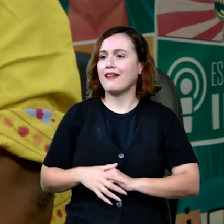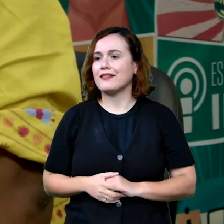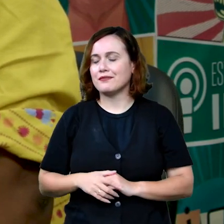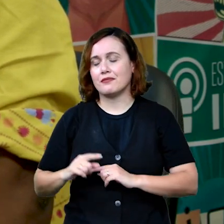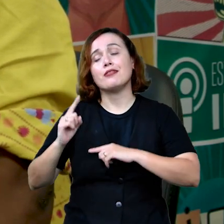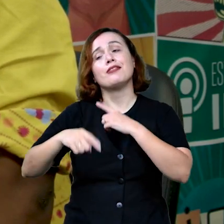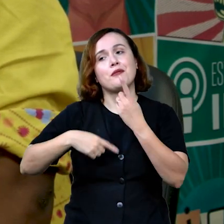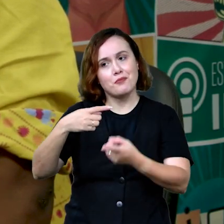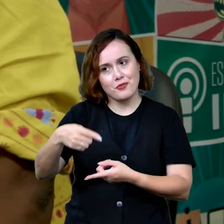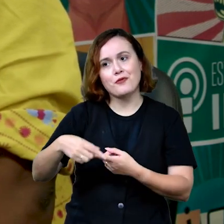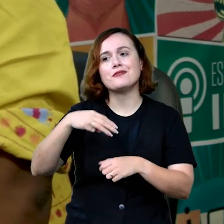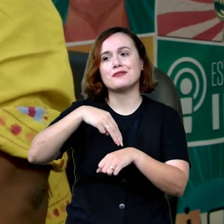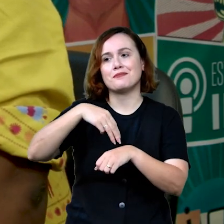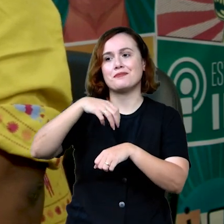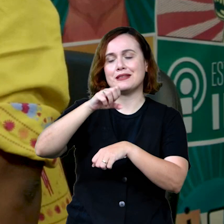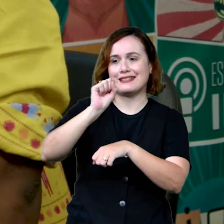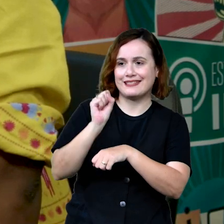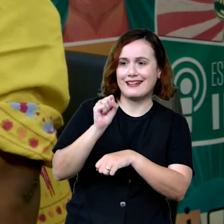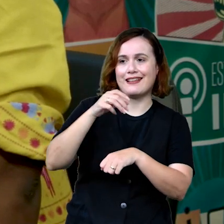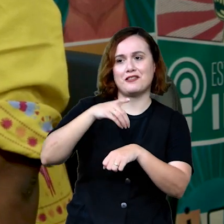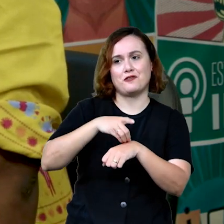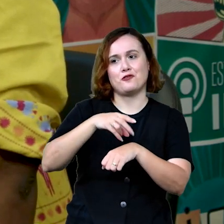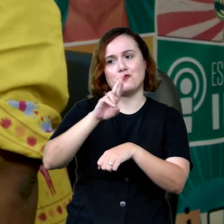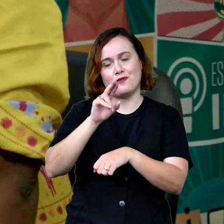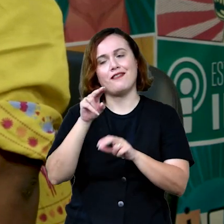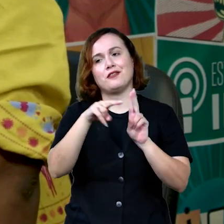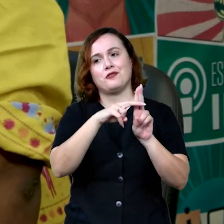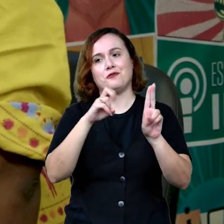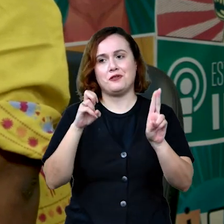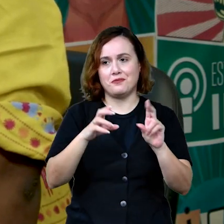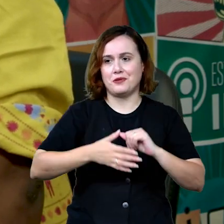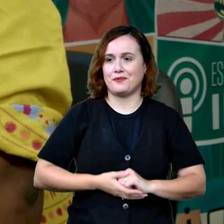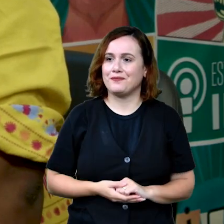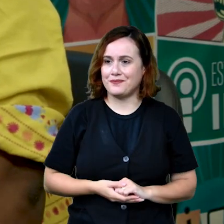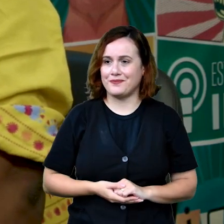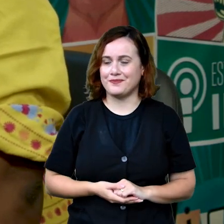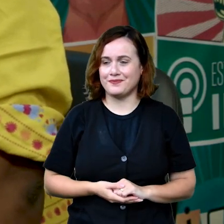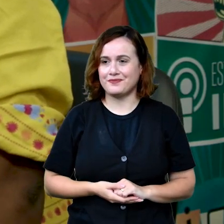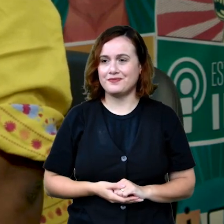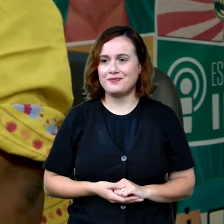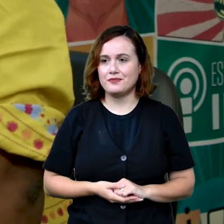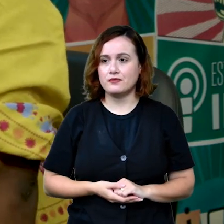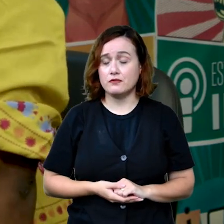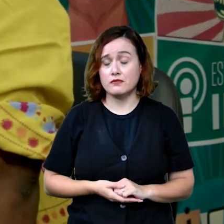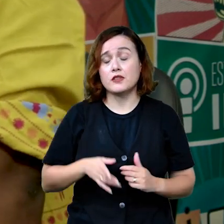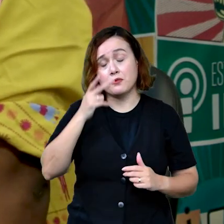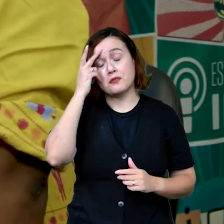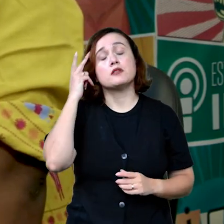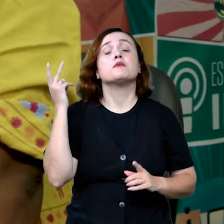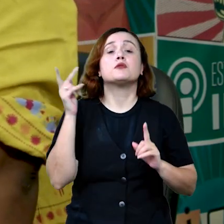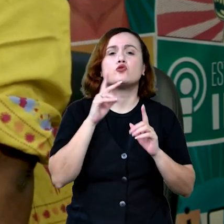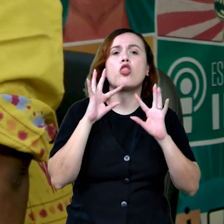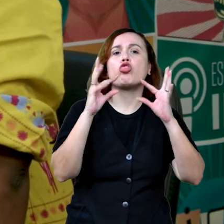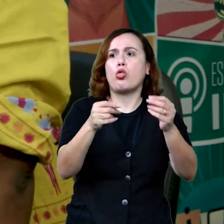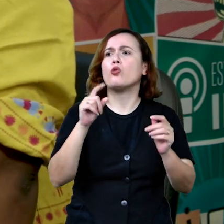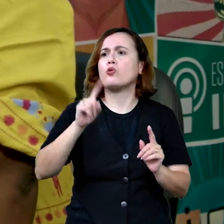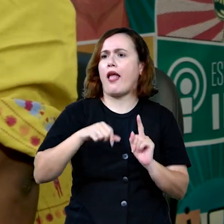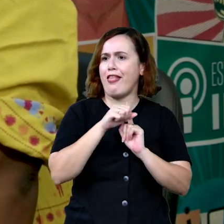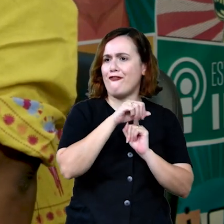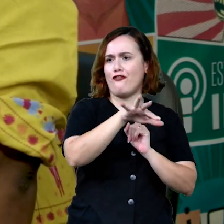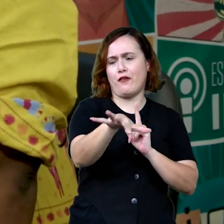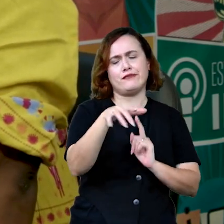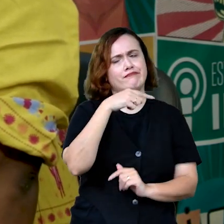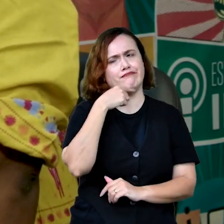Mas é isso. Pensando nesse exemplo que ela me deu, nem todo mundo vai ser influencer. Então, assim, você precisa de um diploma,